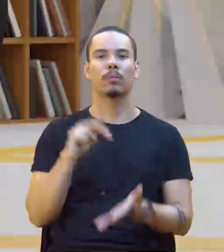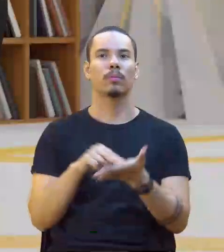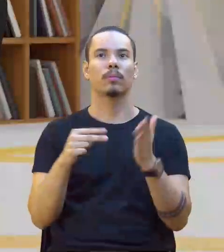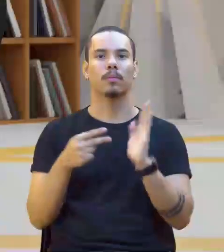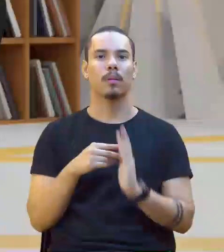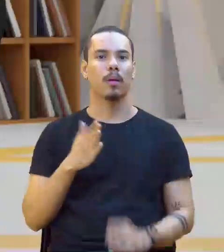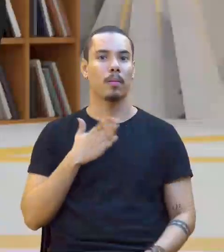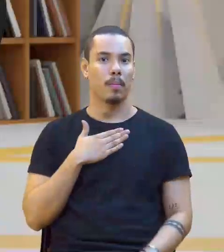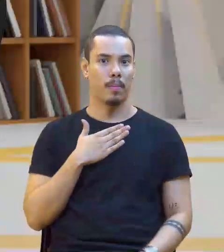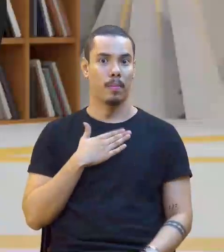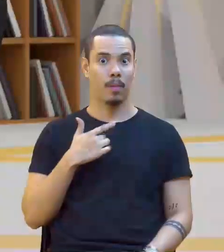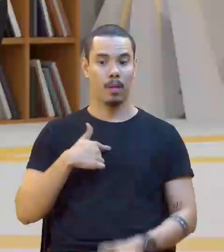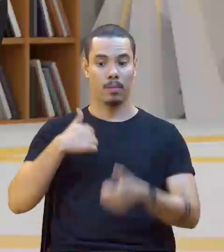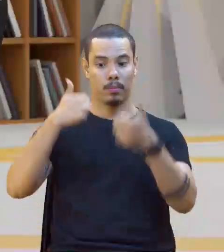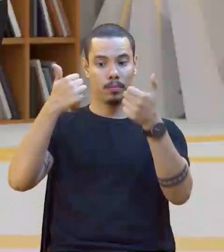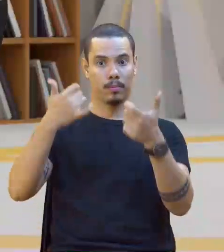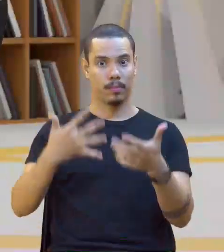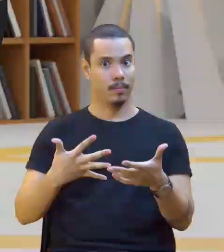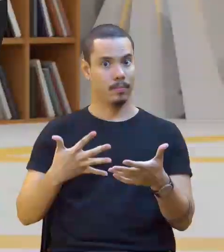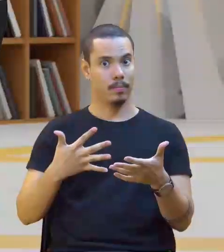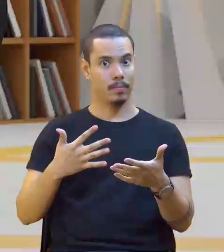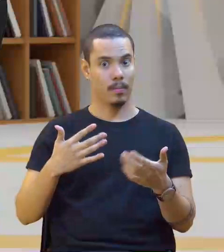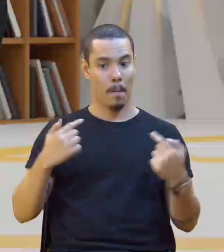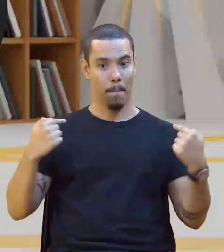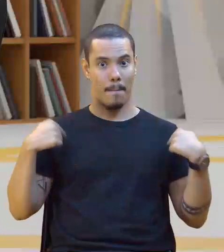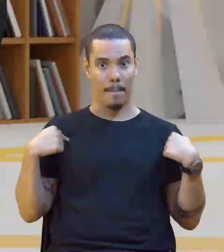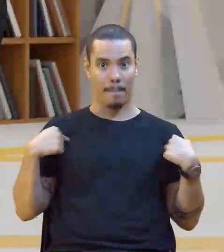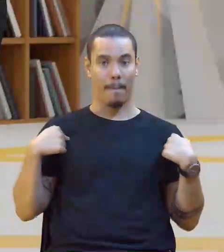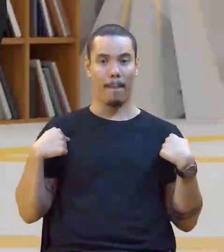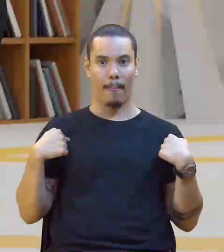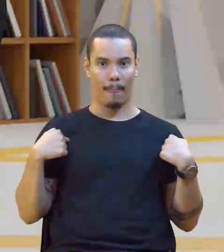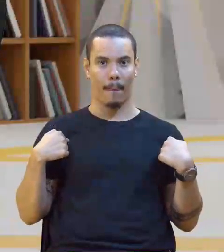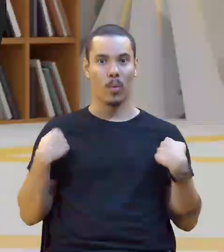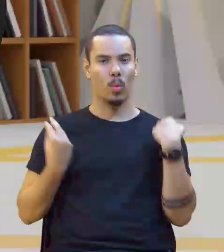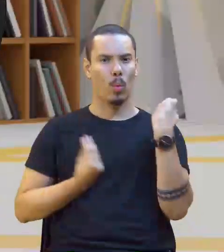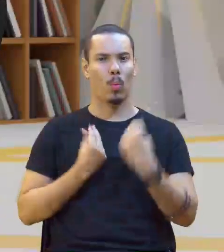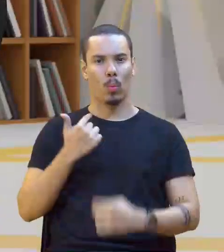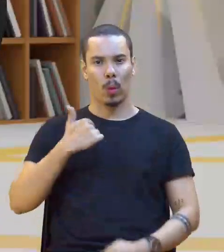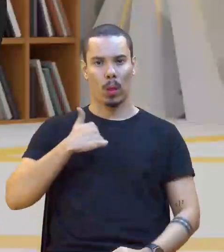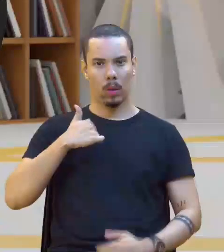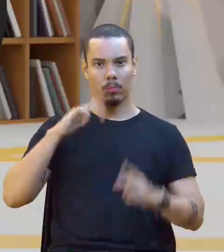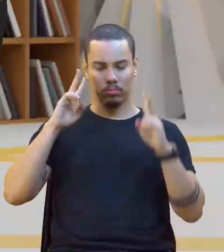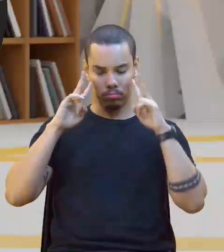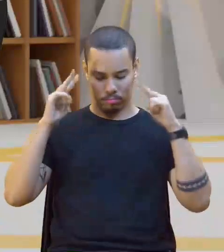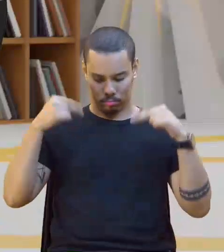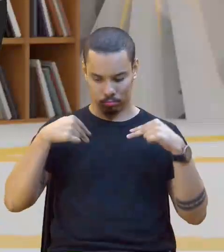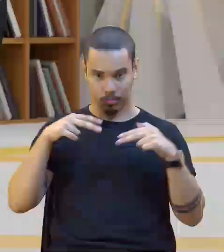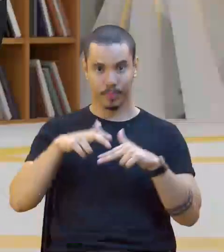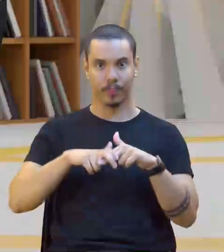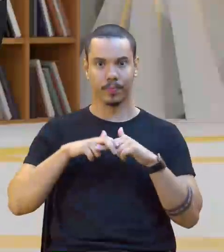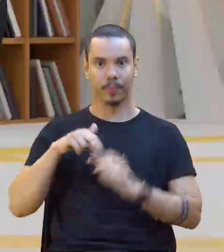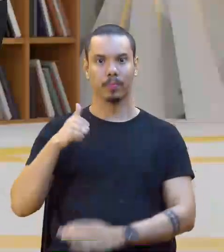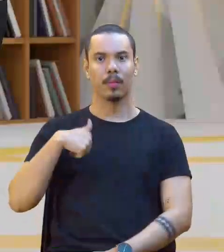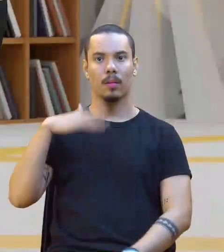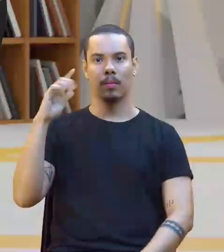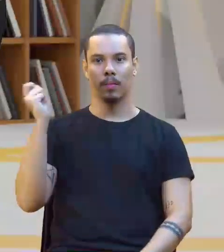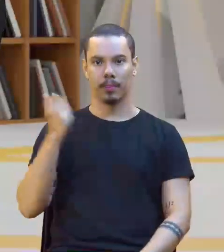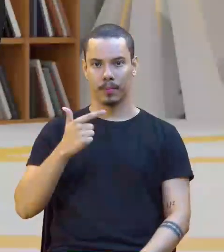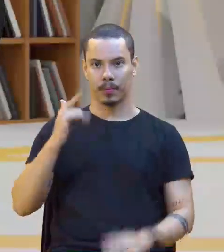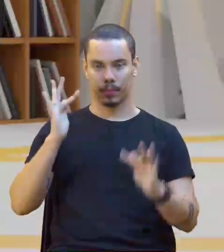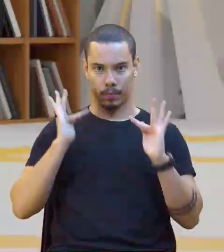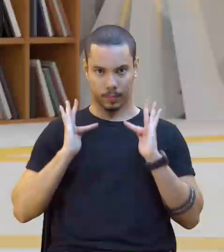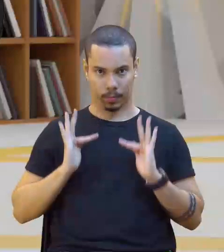mim. Eu acabei de falar várias coisas que são significativas para mim, né? Então, por mais que fisicamente